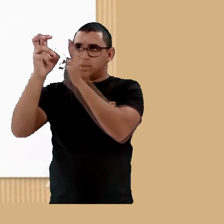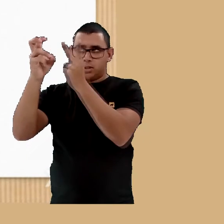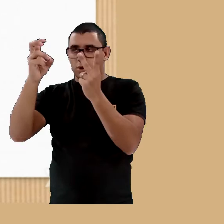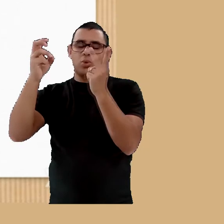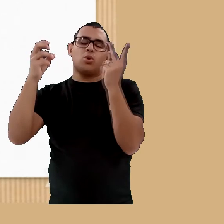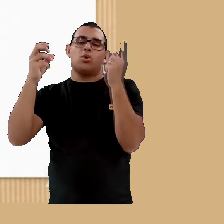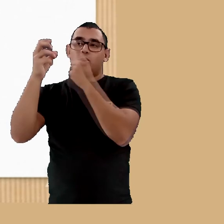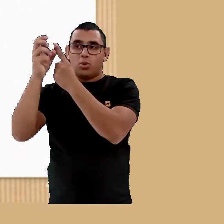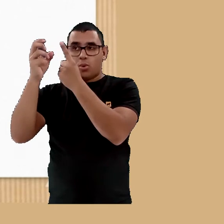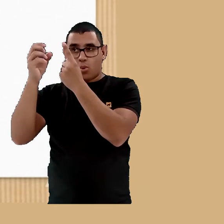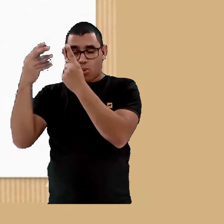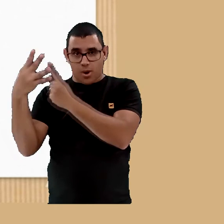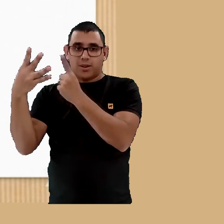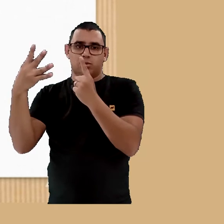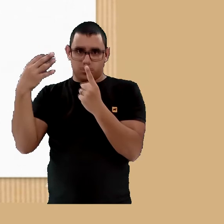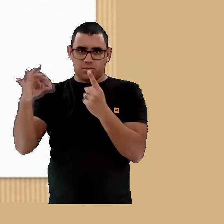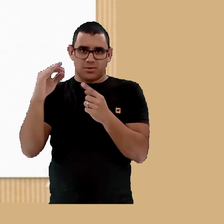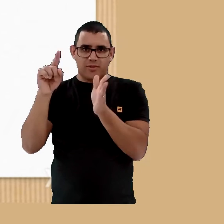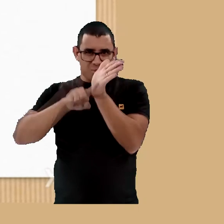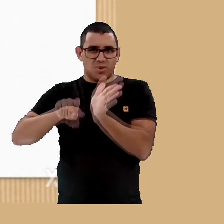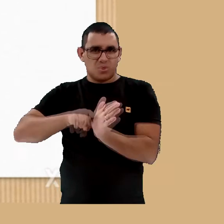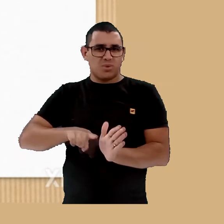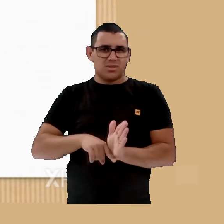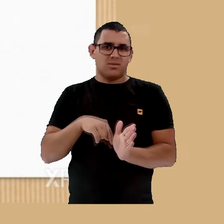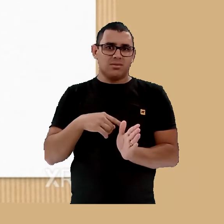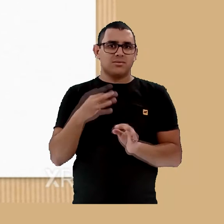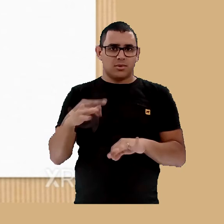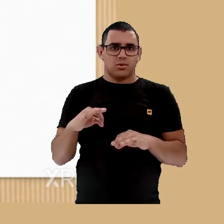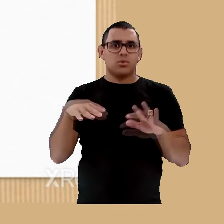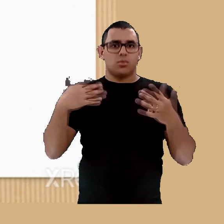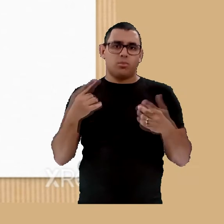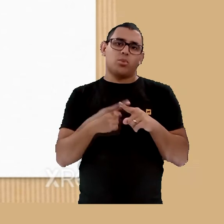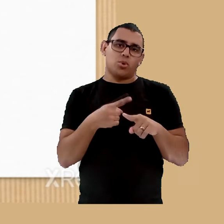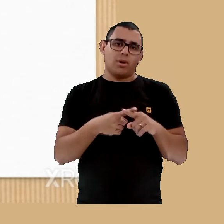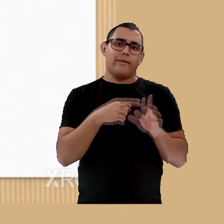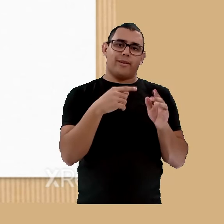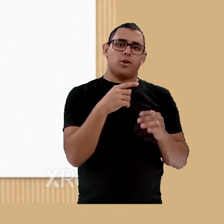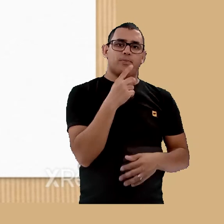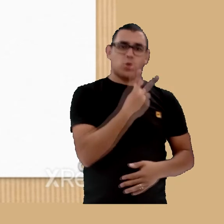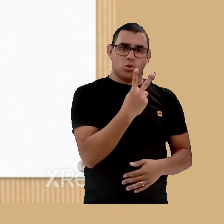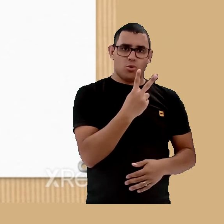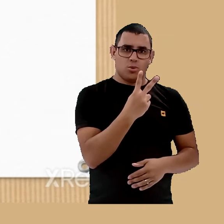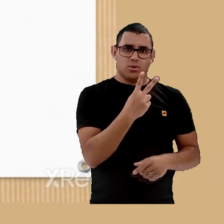12, 0,36. Vezes 10 elevado ao expoente menos 4.